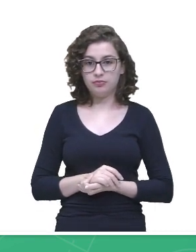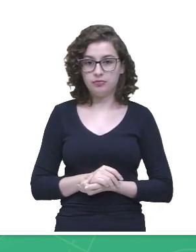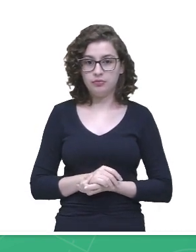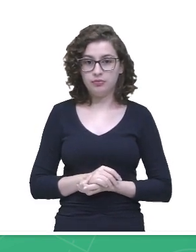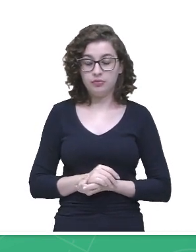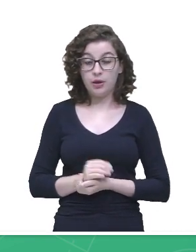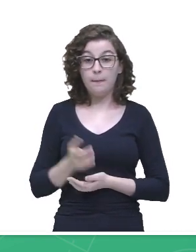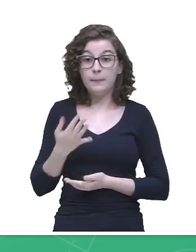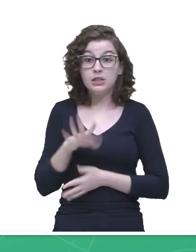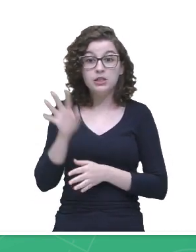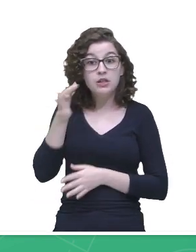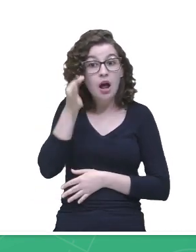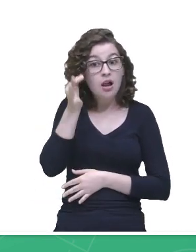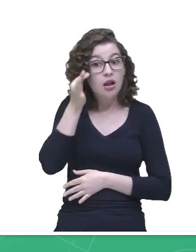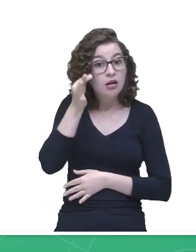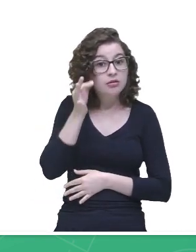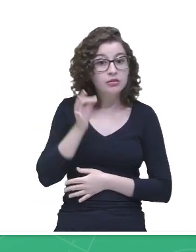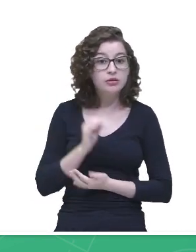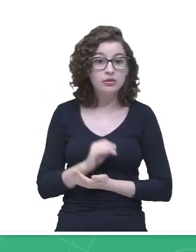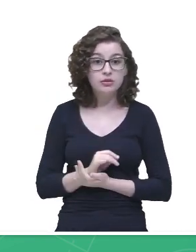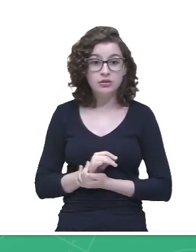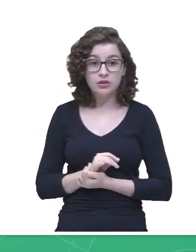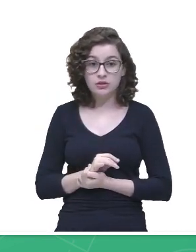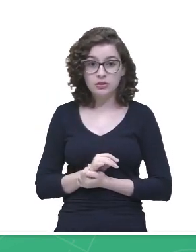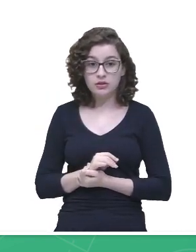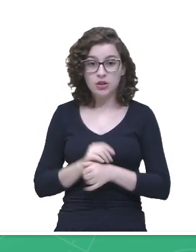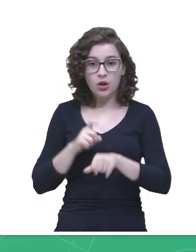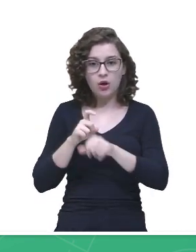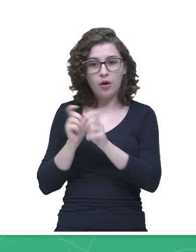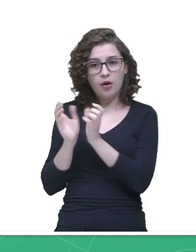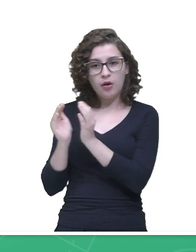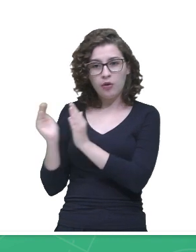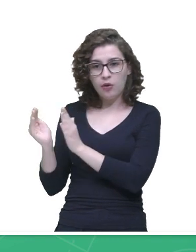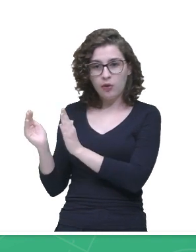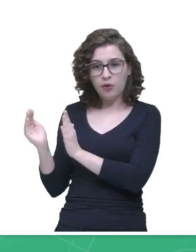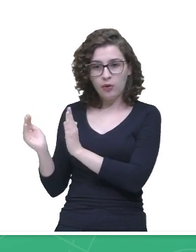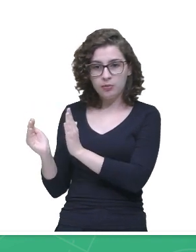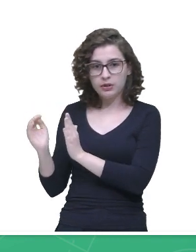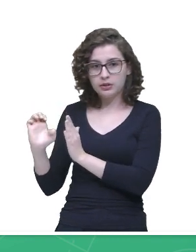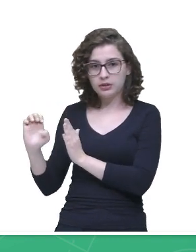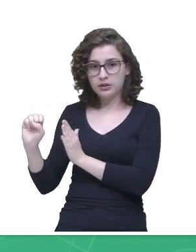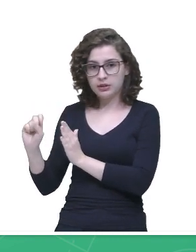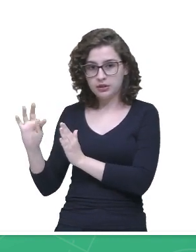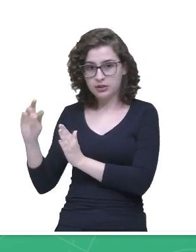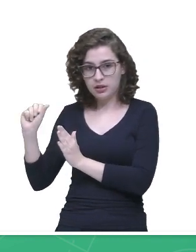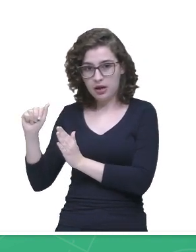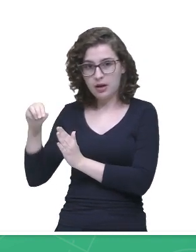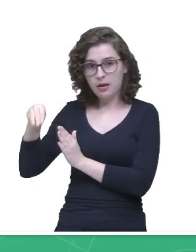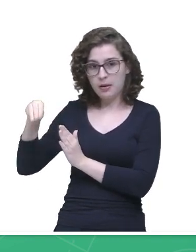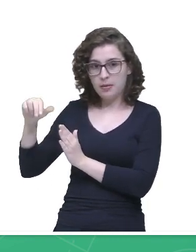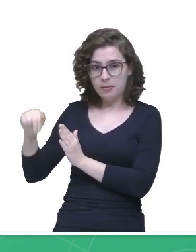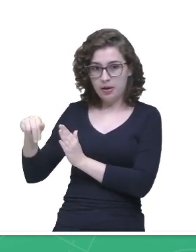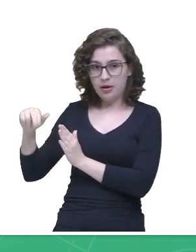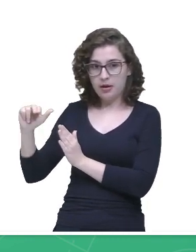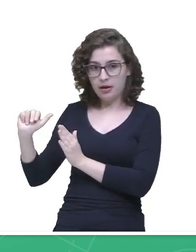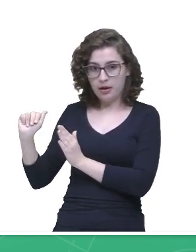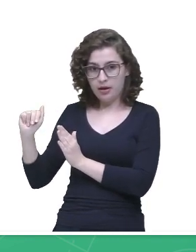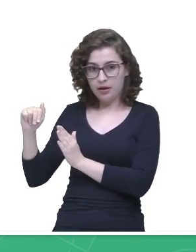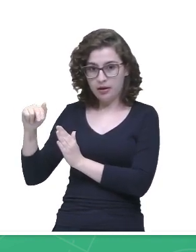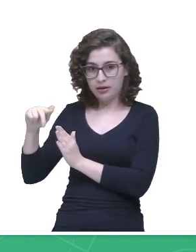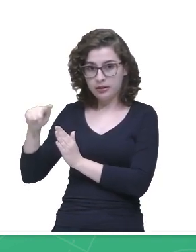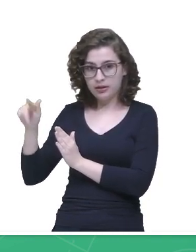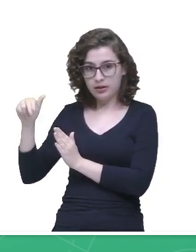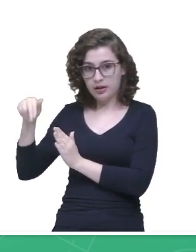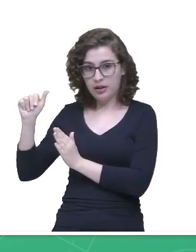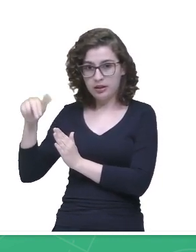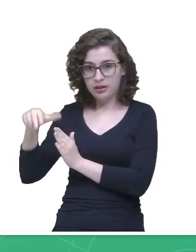também, depois disso, é esta expressãozinha aqui, esta manhã, que a gente vai ver lá na frente, mas de imediato eu já vou dizer